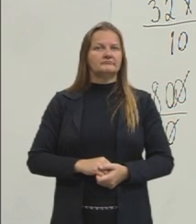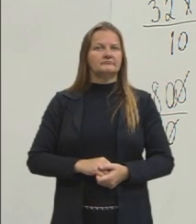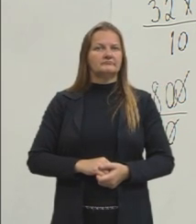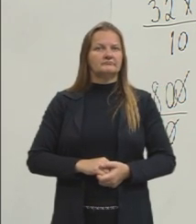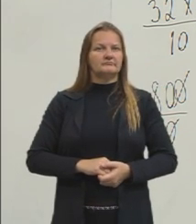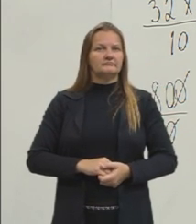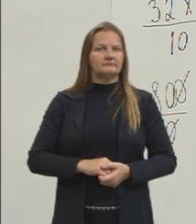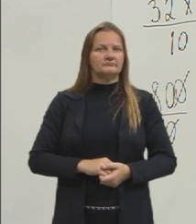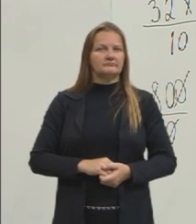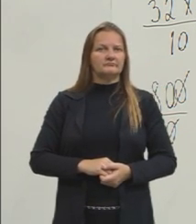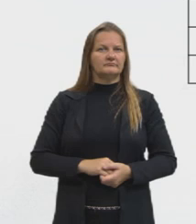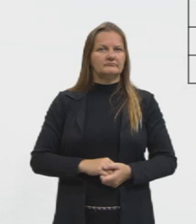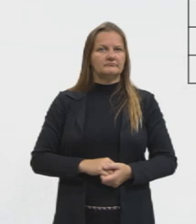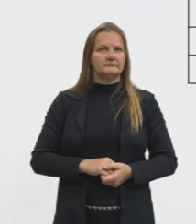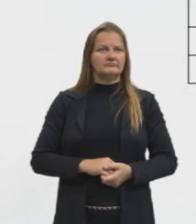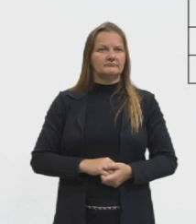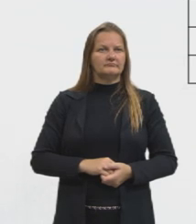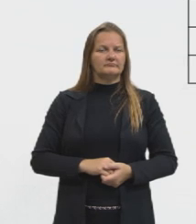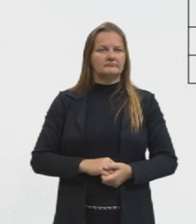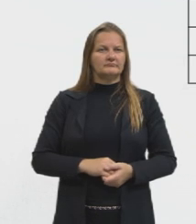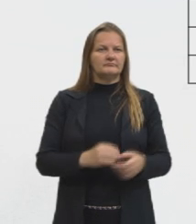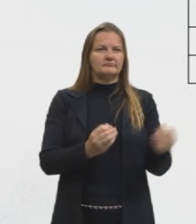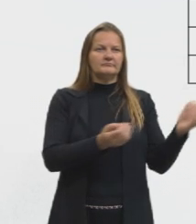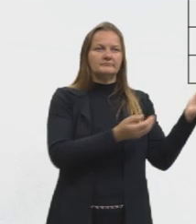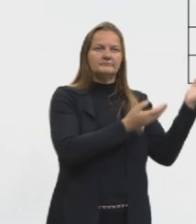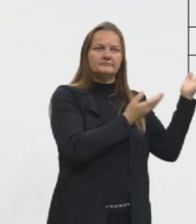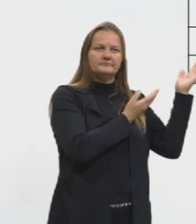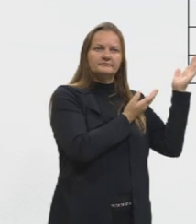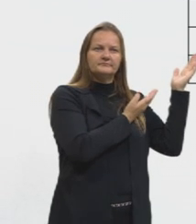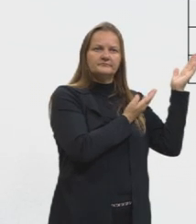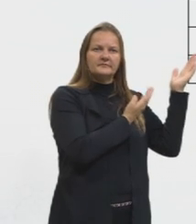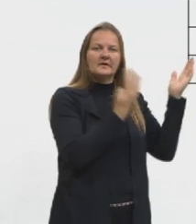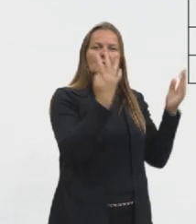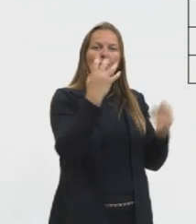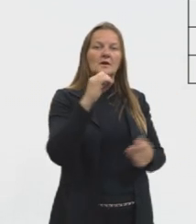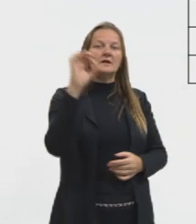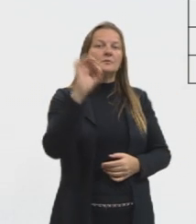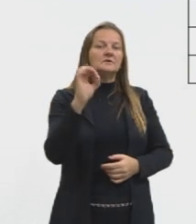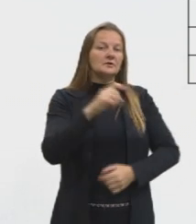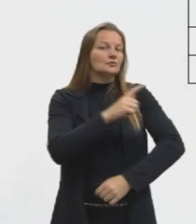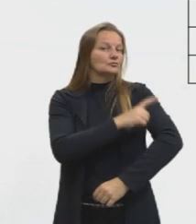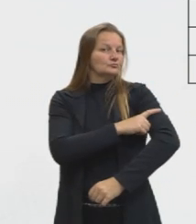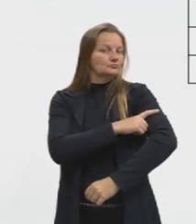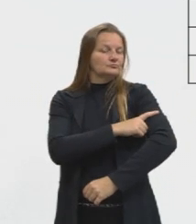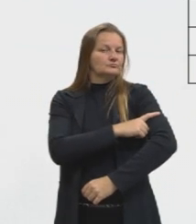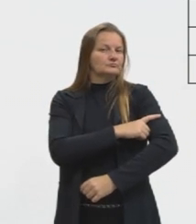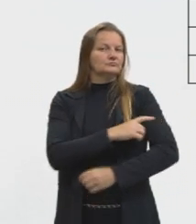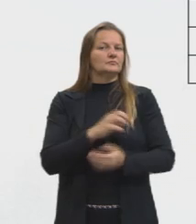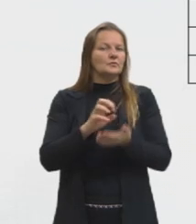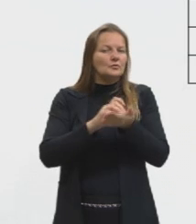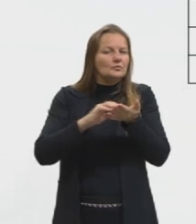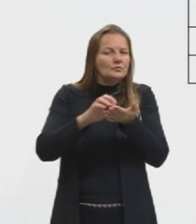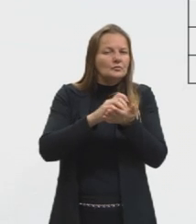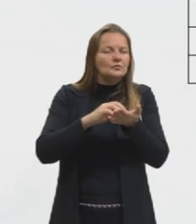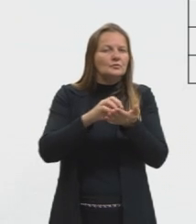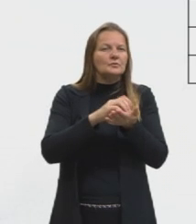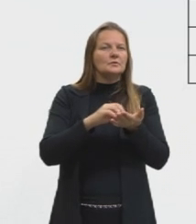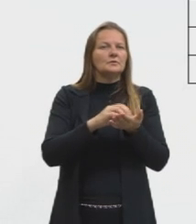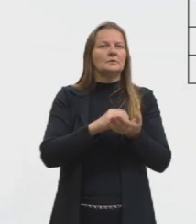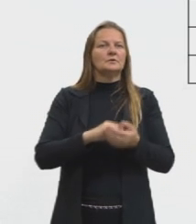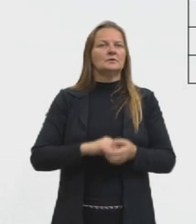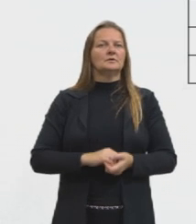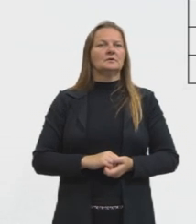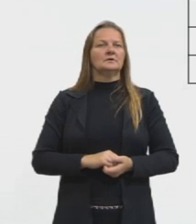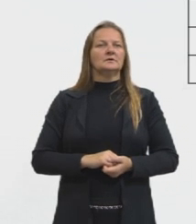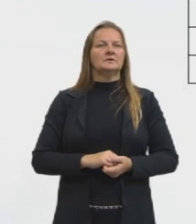é a seguinte afirmação então ali diz que quarenta por cento os homens estão na 1ª série que foi que a gente calculou agora